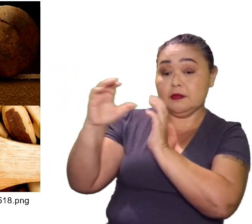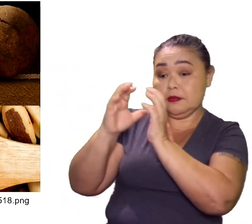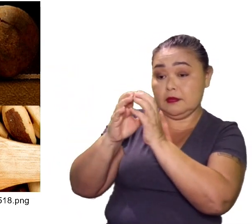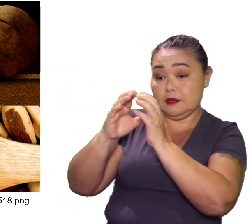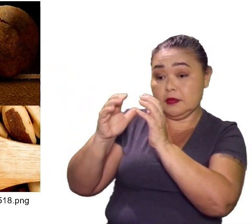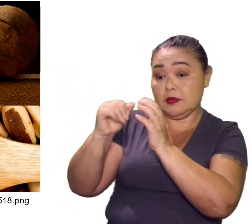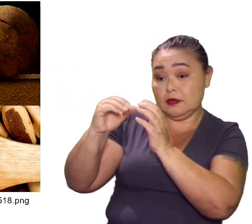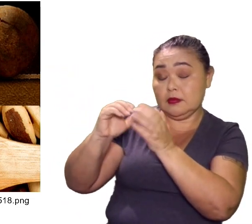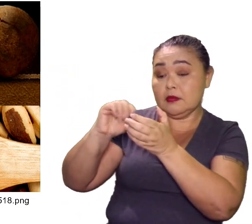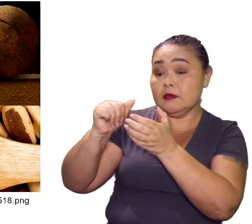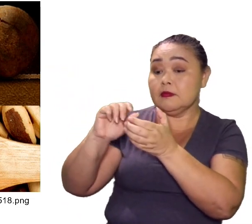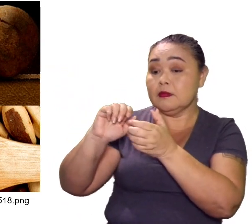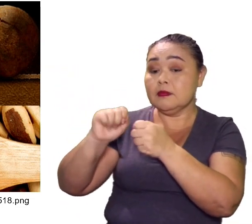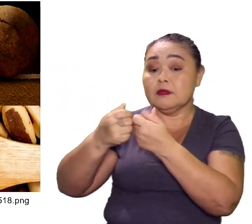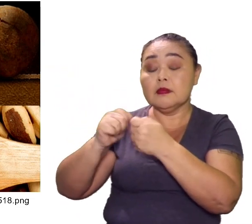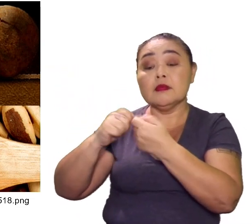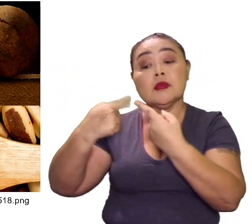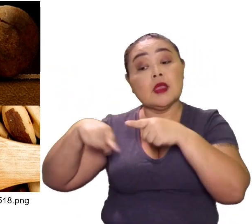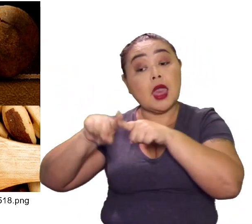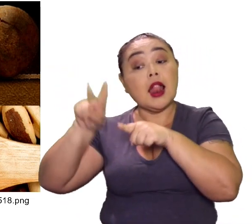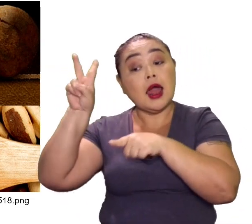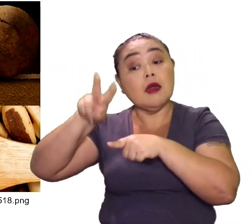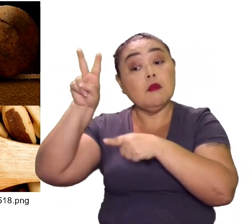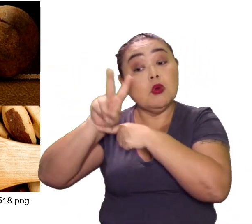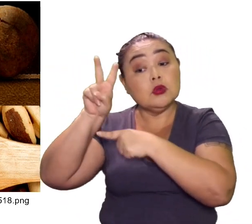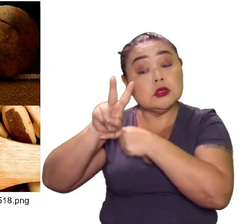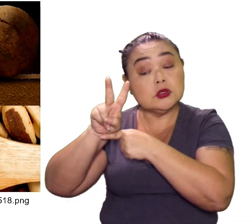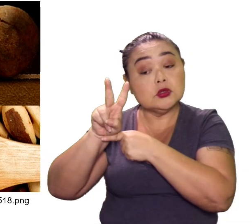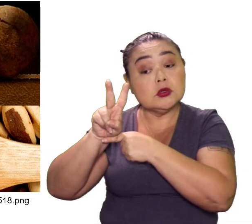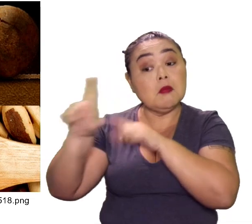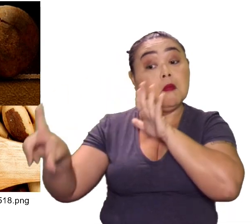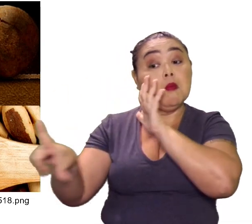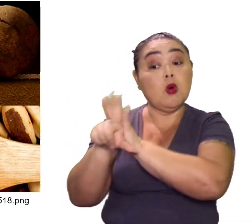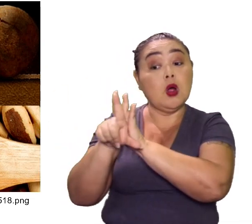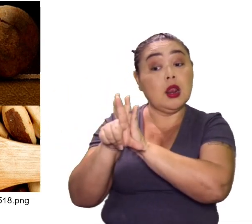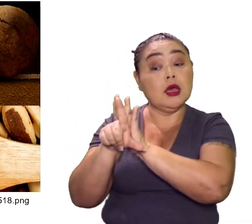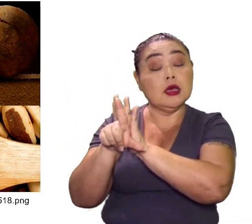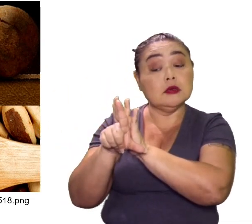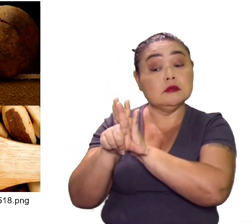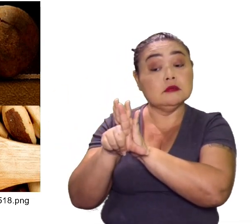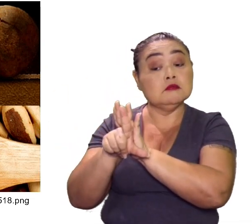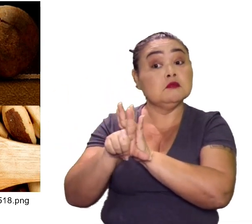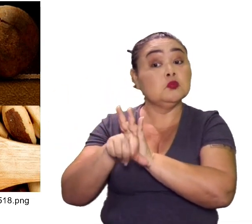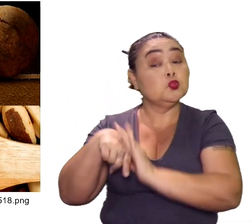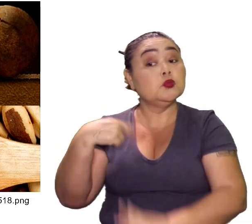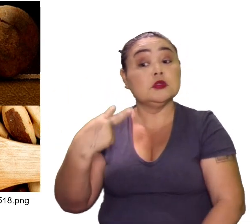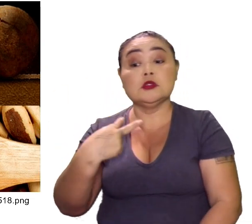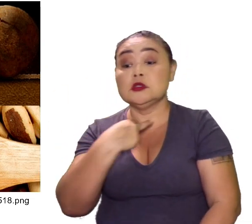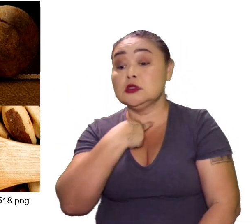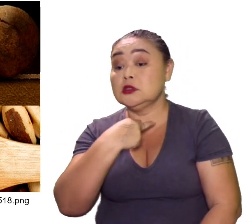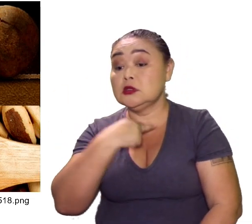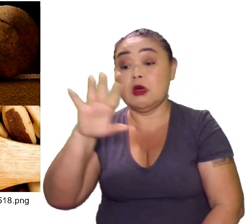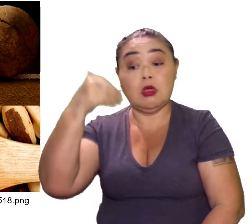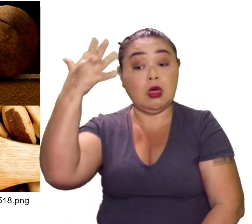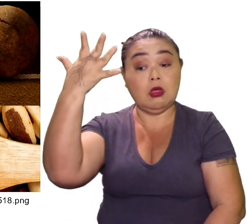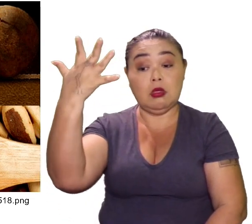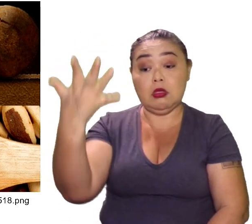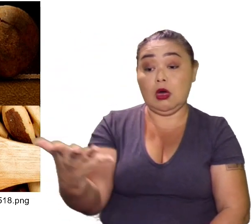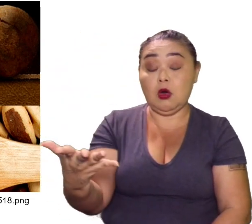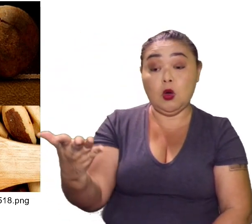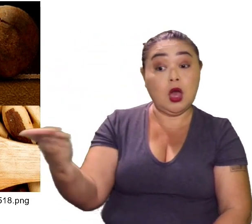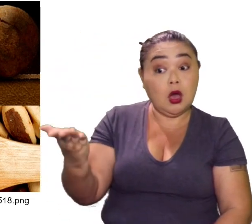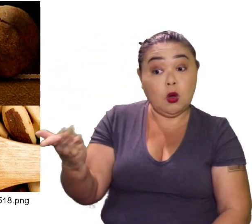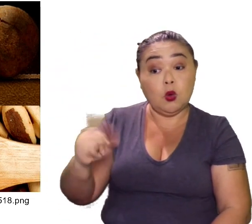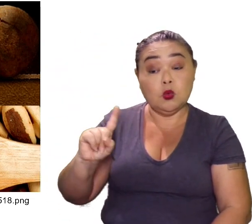de passagem, ela é protegida, né, por lei. Não pode derrubar uma castanheira atualmente,